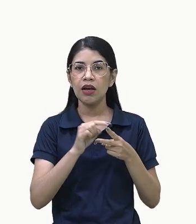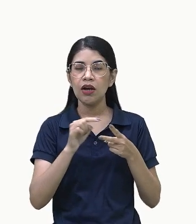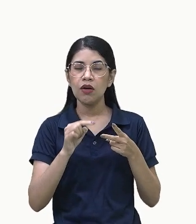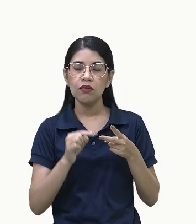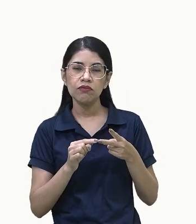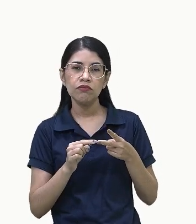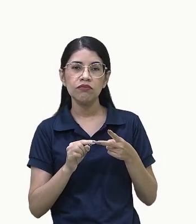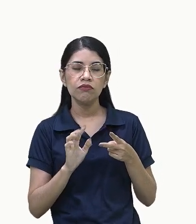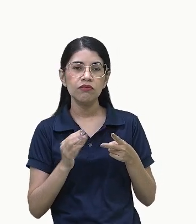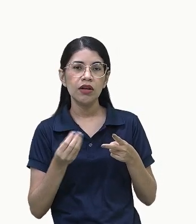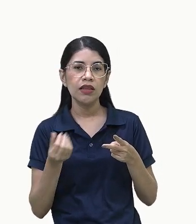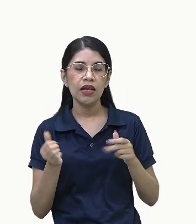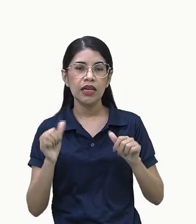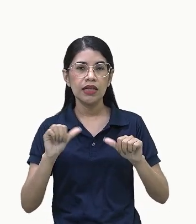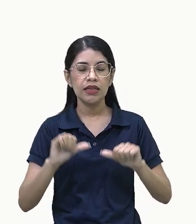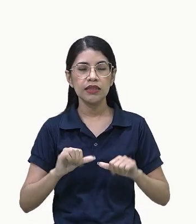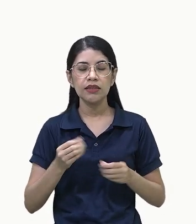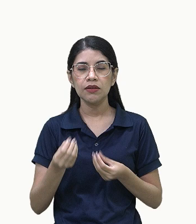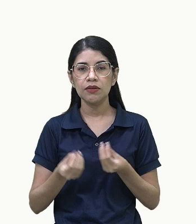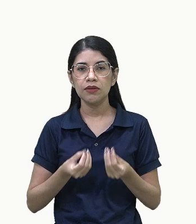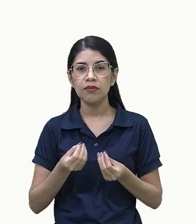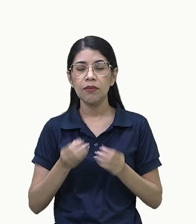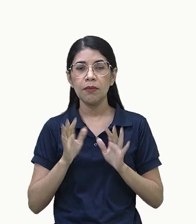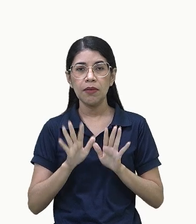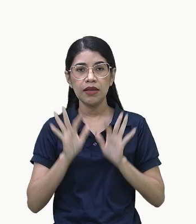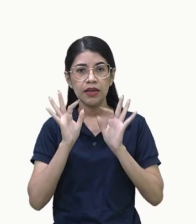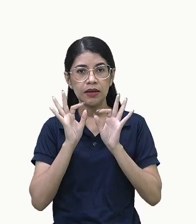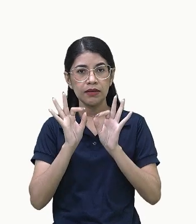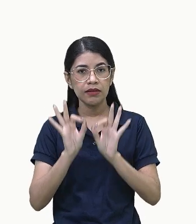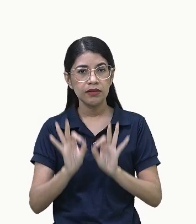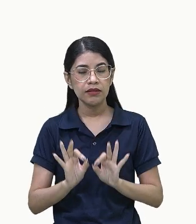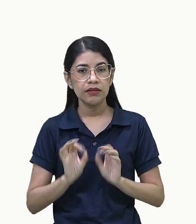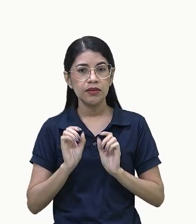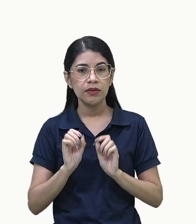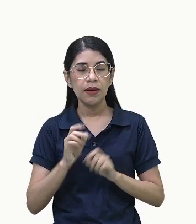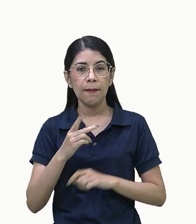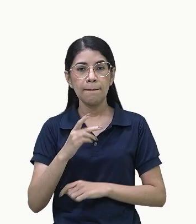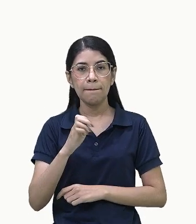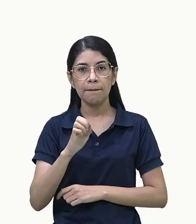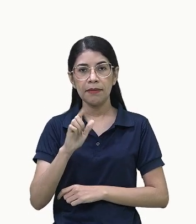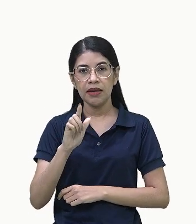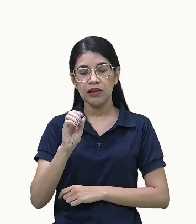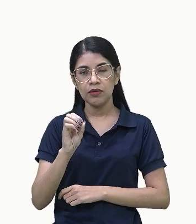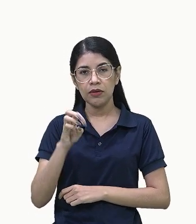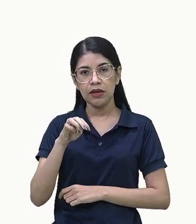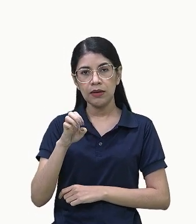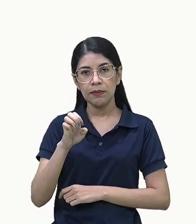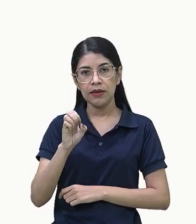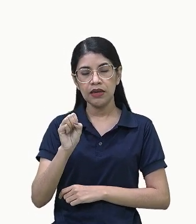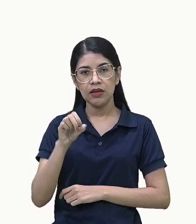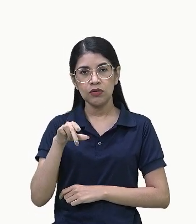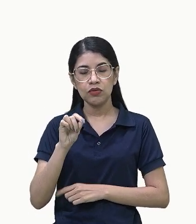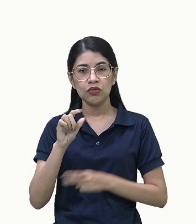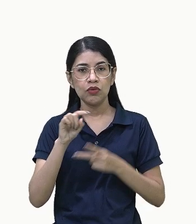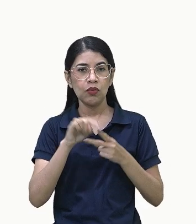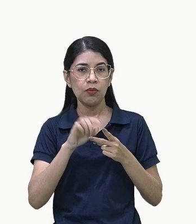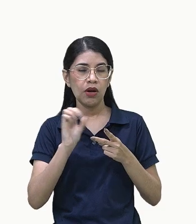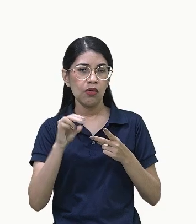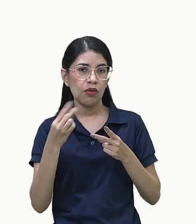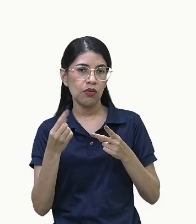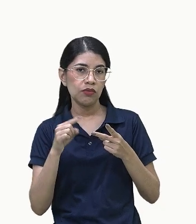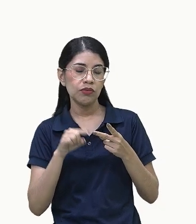das crises? Atenção para essa locução, pelo menos uma das. Por